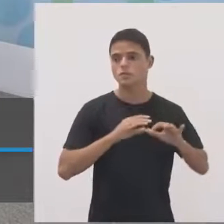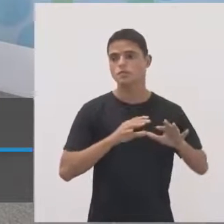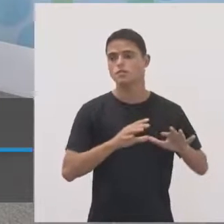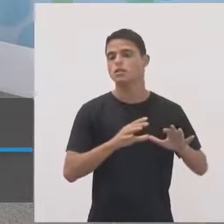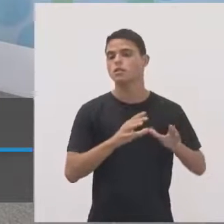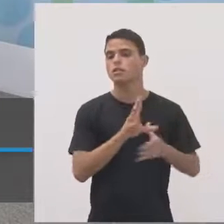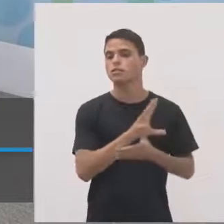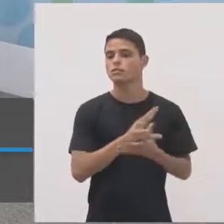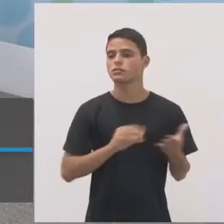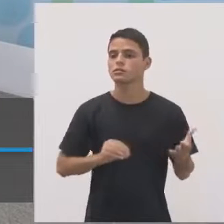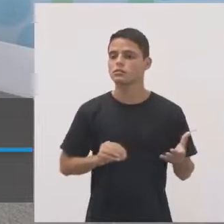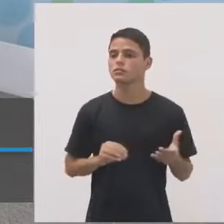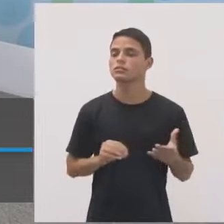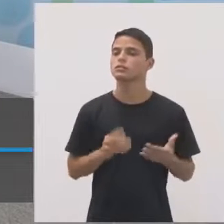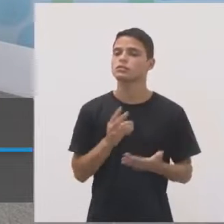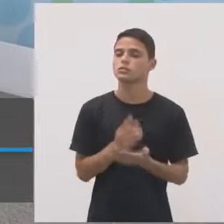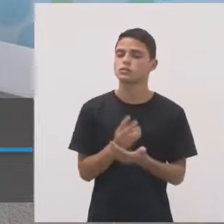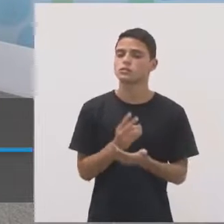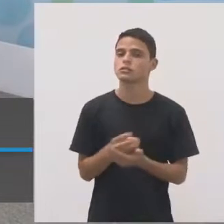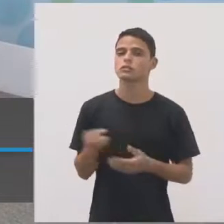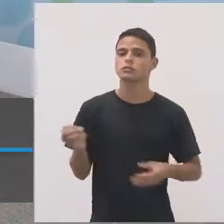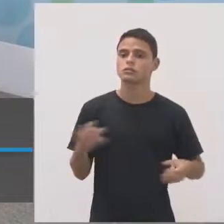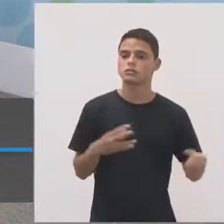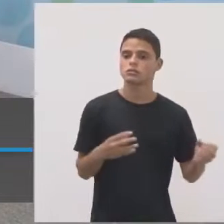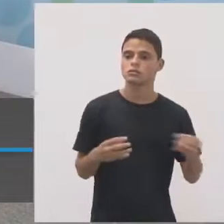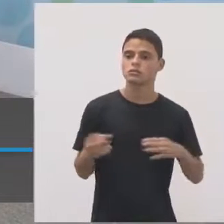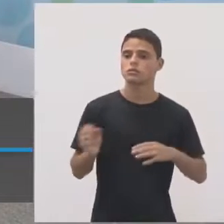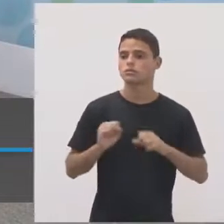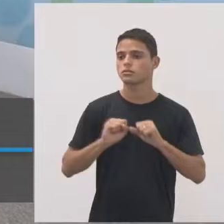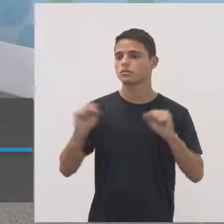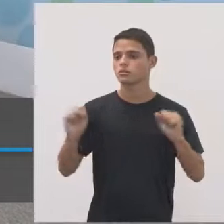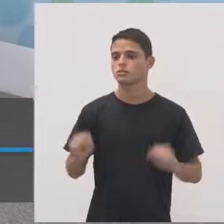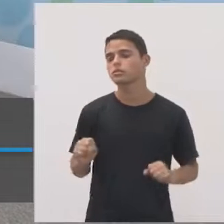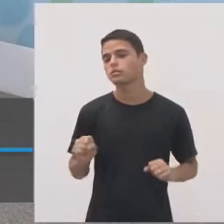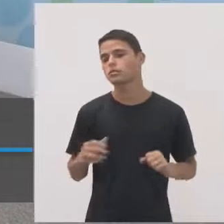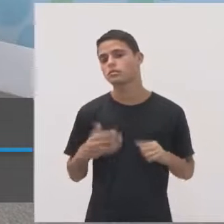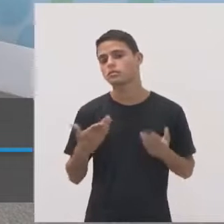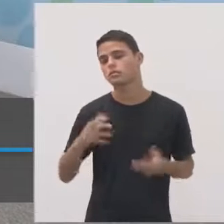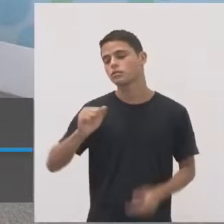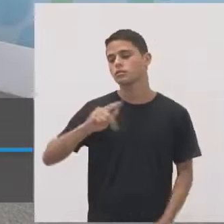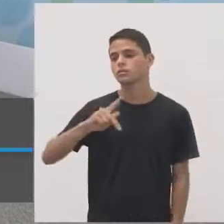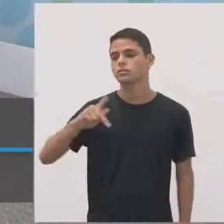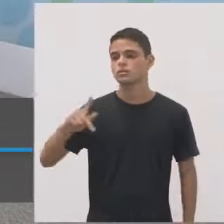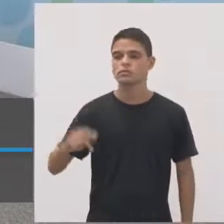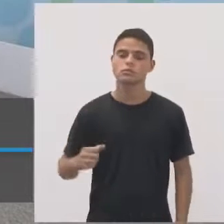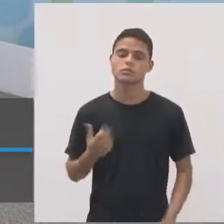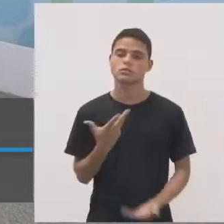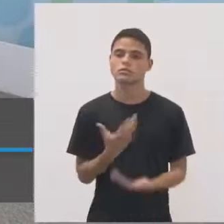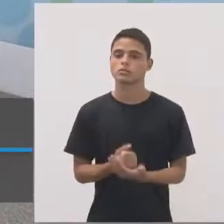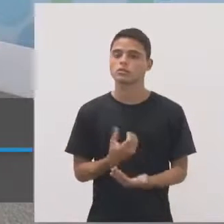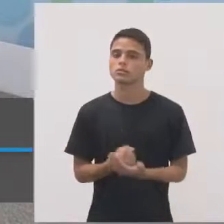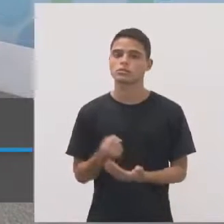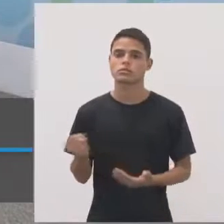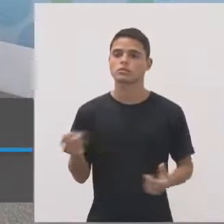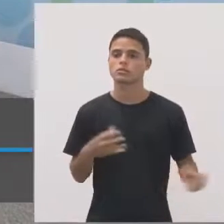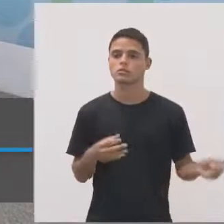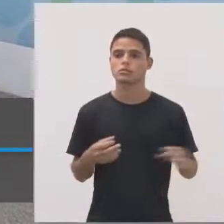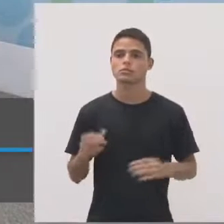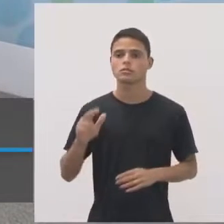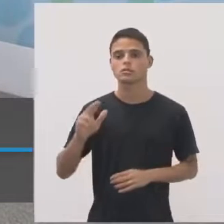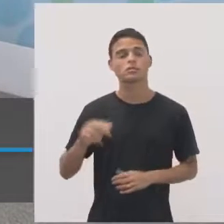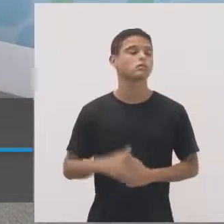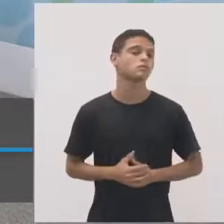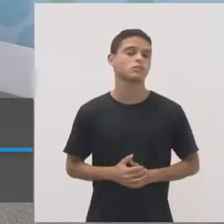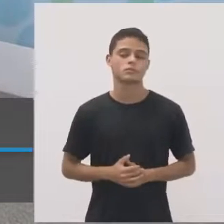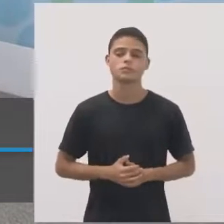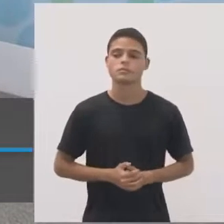Então, sempre mantenha atualizado seu sistema operacional ou seus aplicativos, né? Perfeito. E hoje vamos mostrar também como